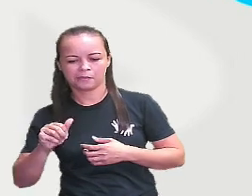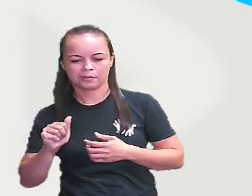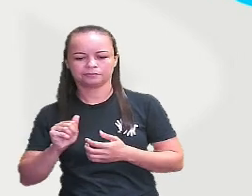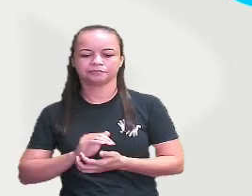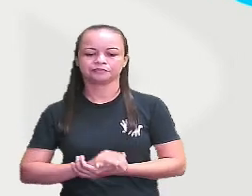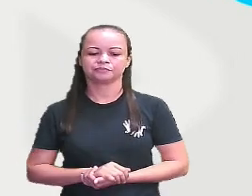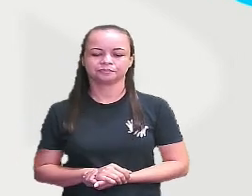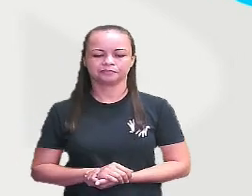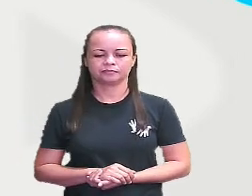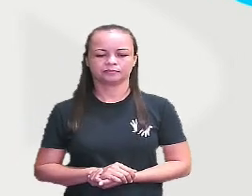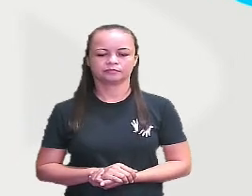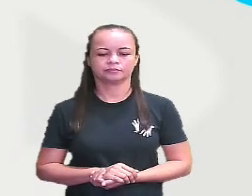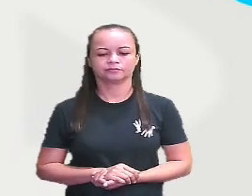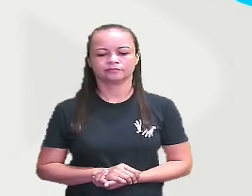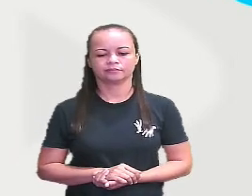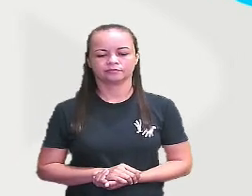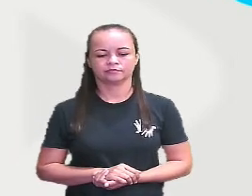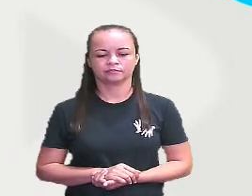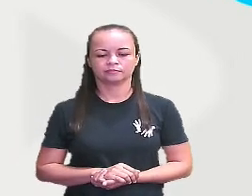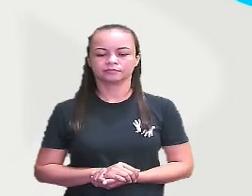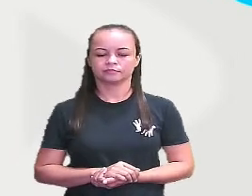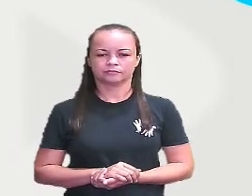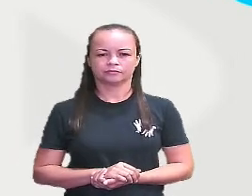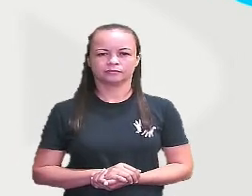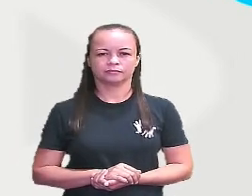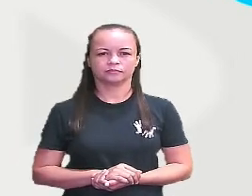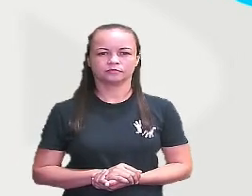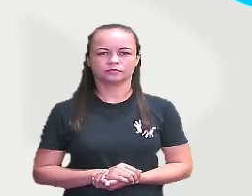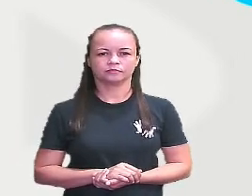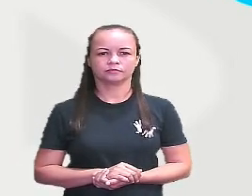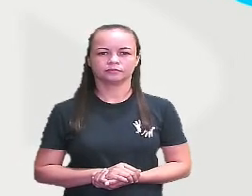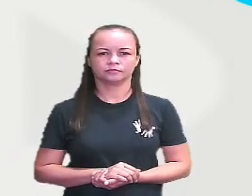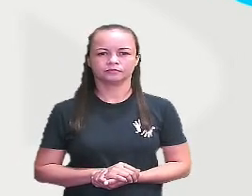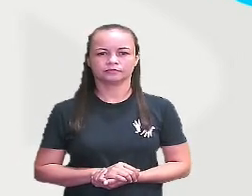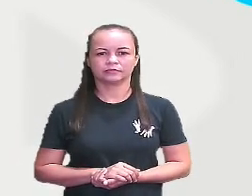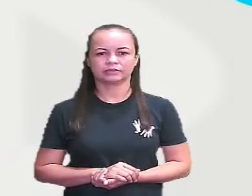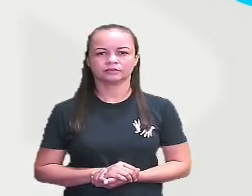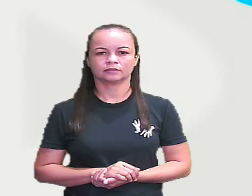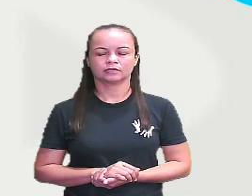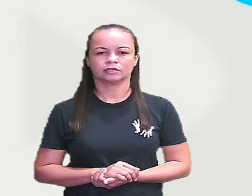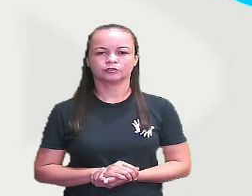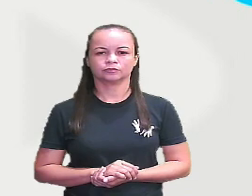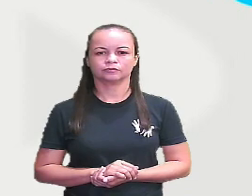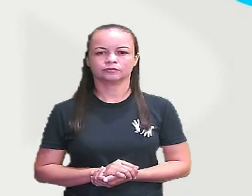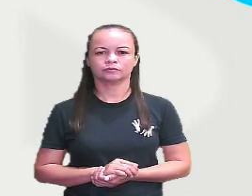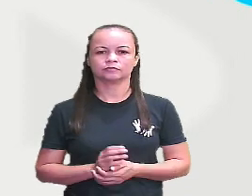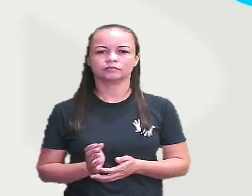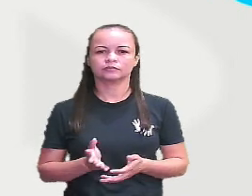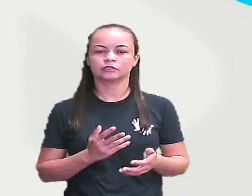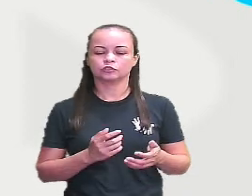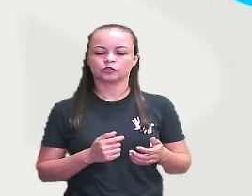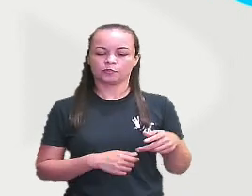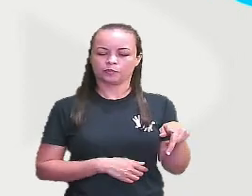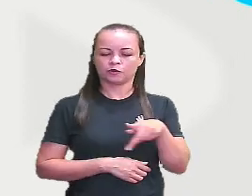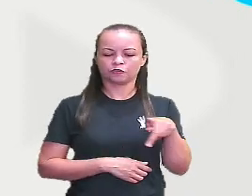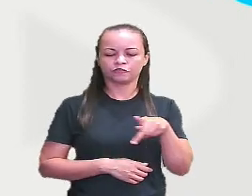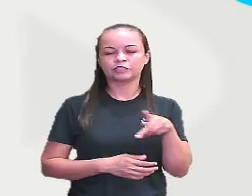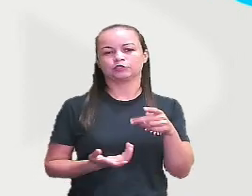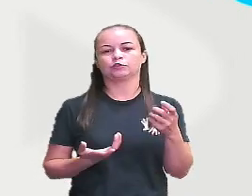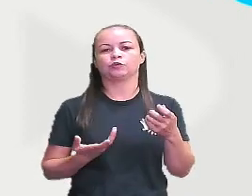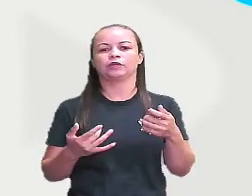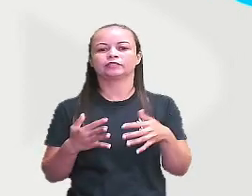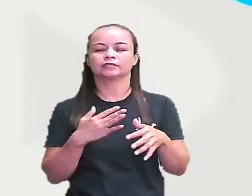Deixa eu ver se eu vou saber aqui. Gente, eu sou Emily Barreto, sou poeta cordelista e professora de Sergipe e vim explicar